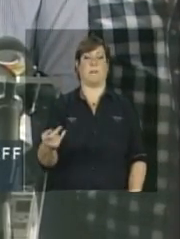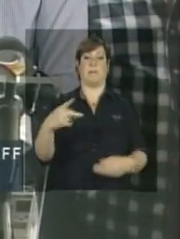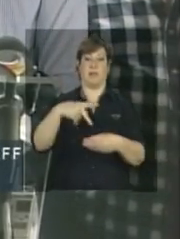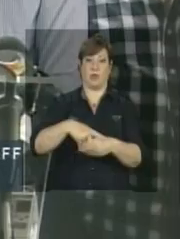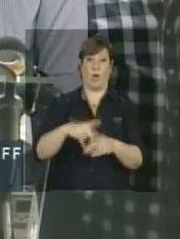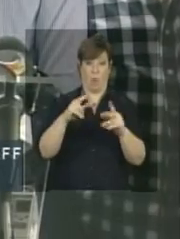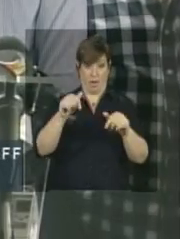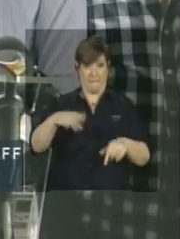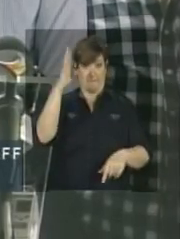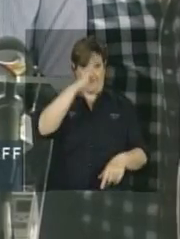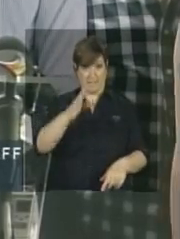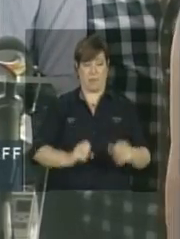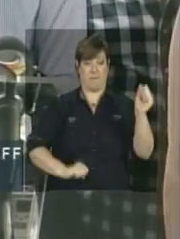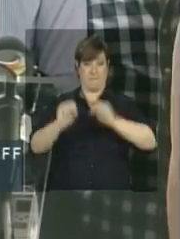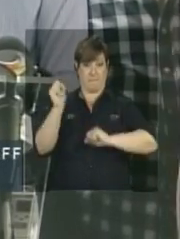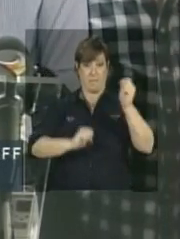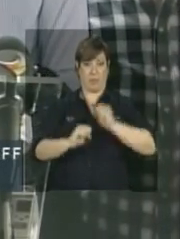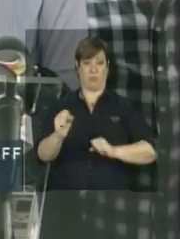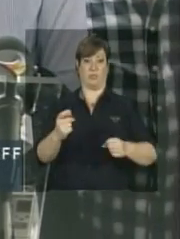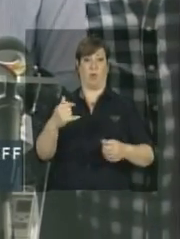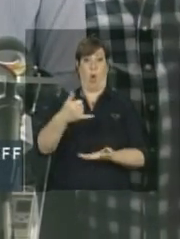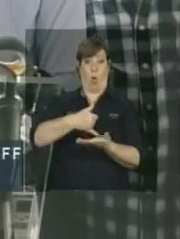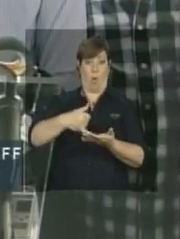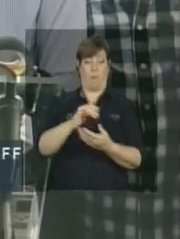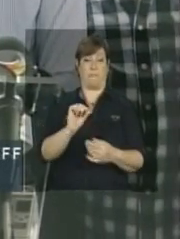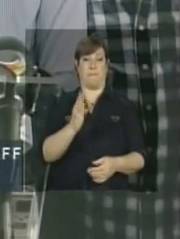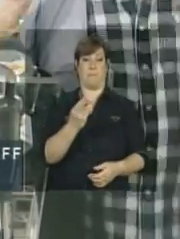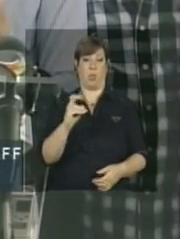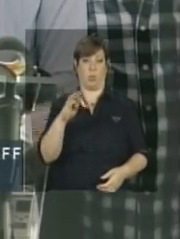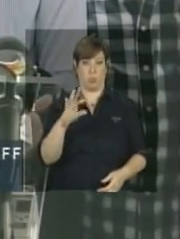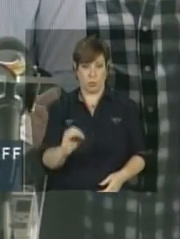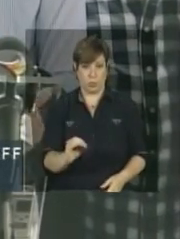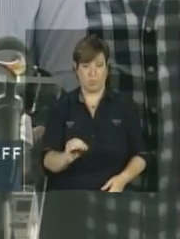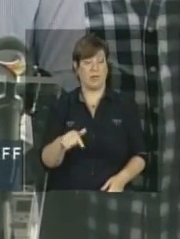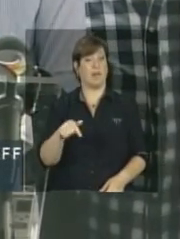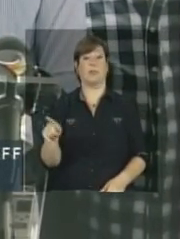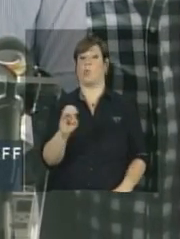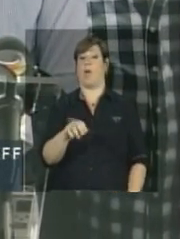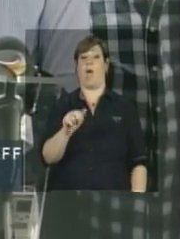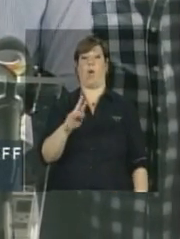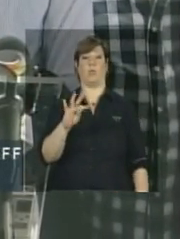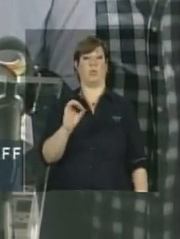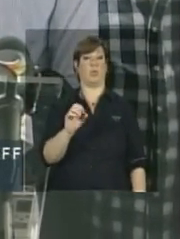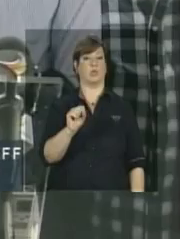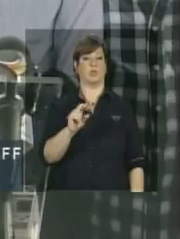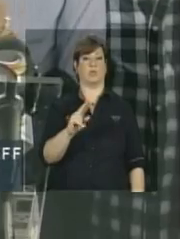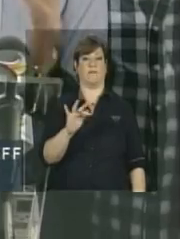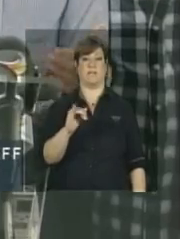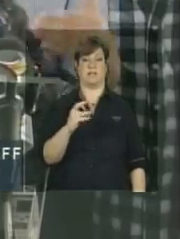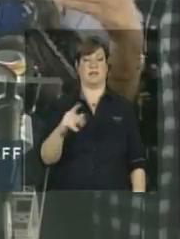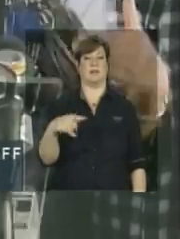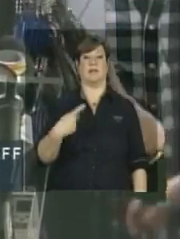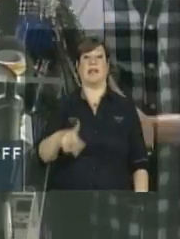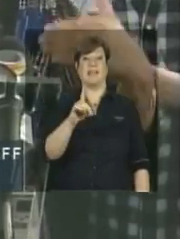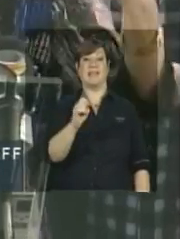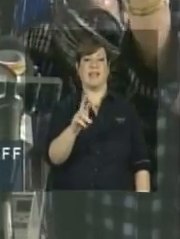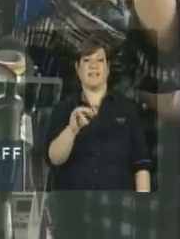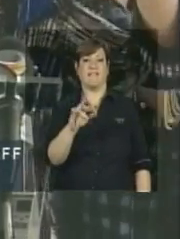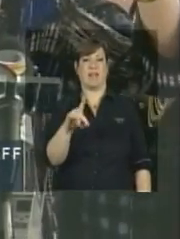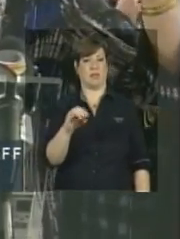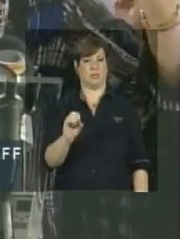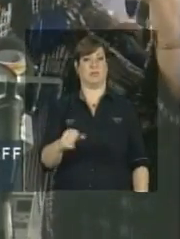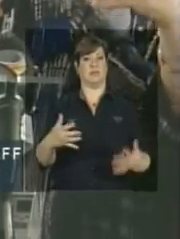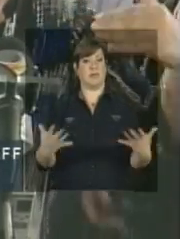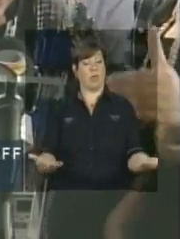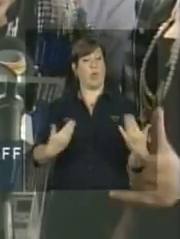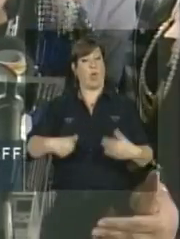como o Brasil é hoje, de óleo bruto, ele não é um produtor autossuficiente de derivado. Então nós queremos